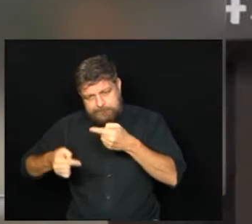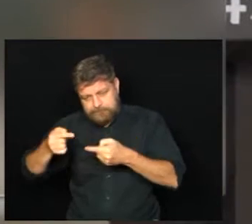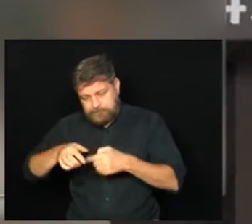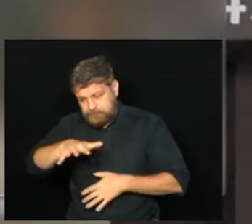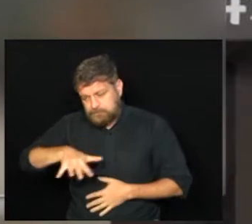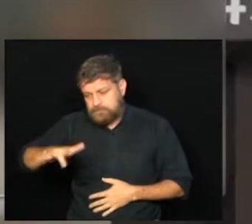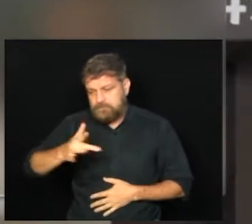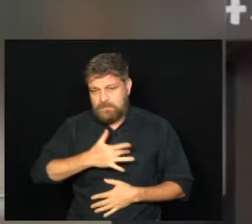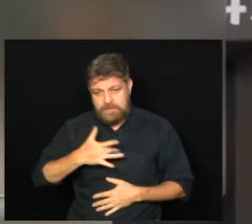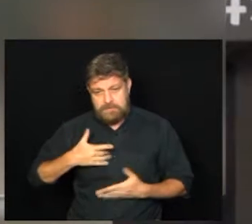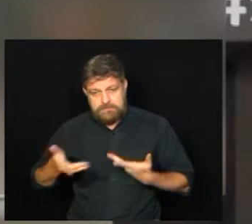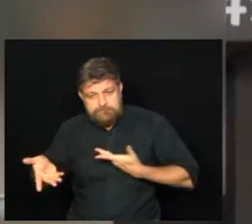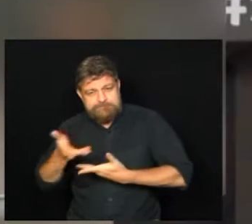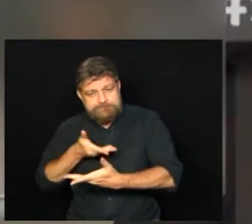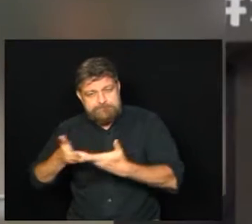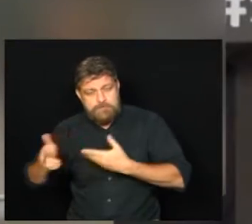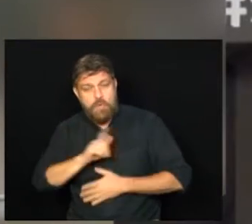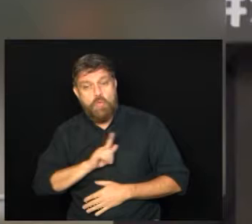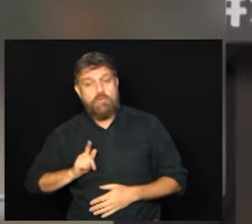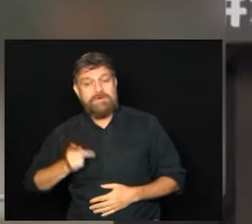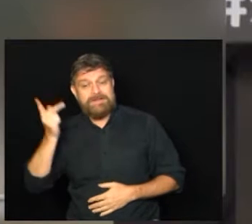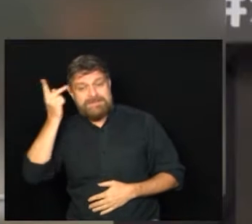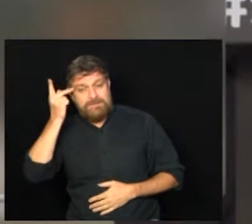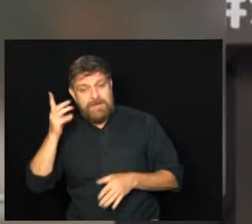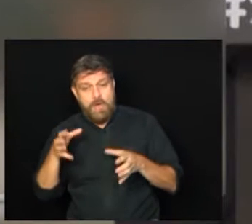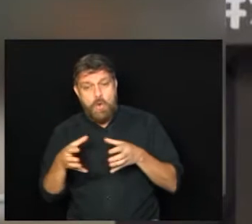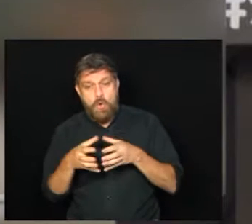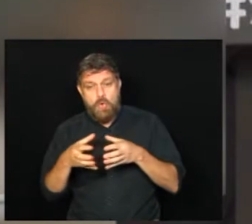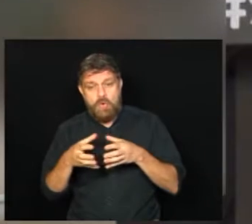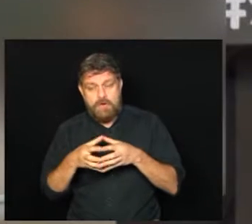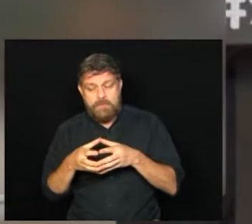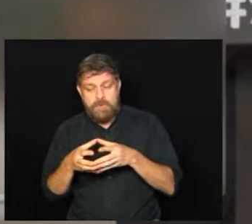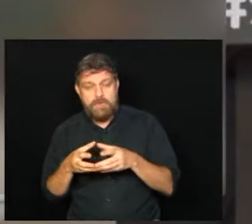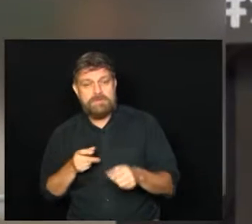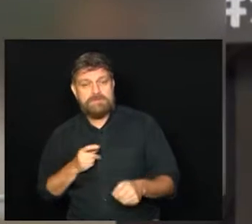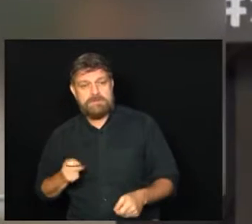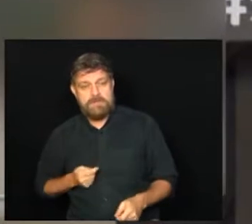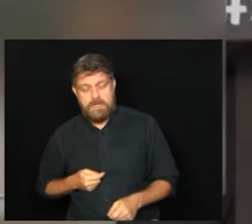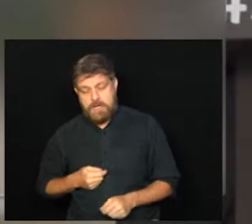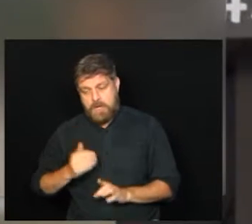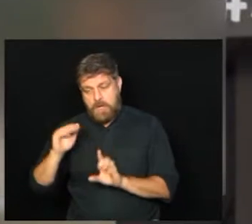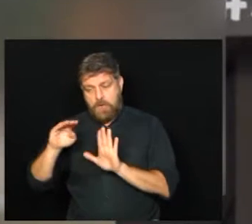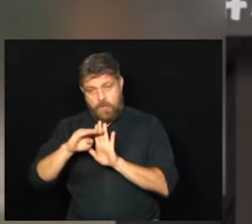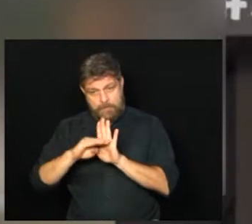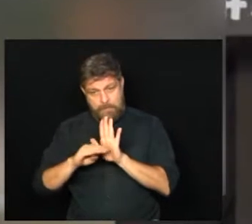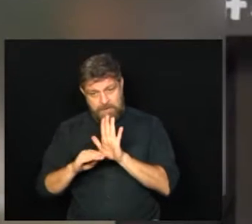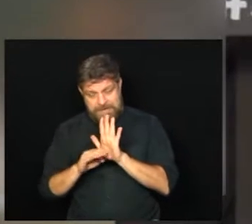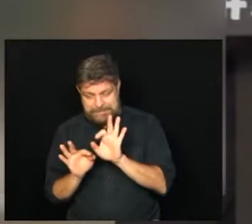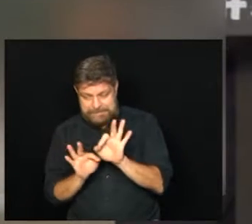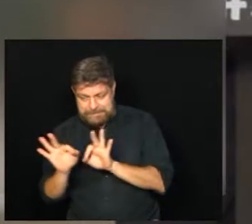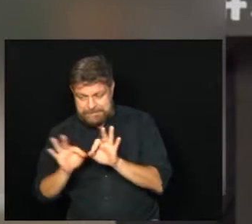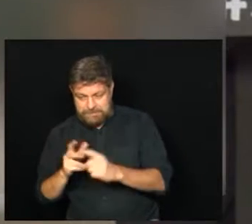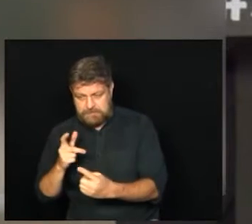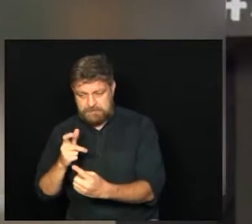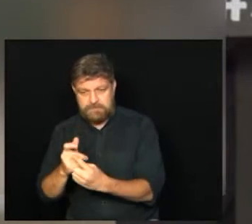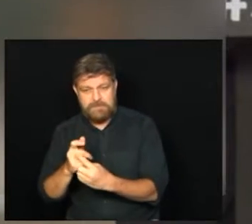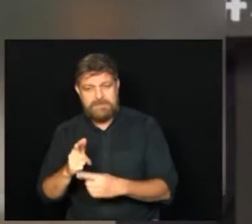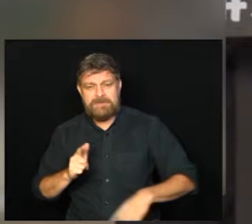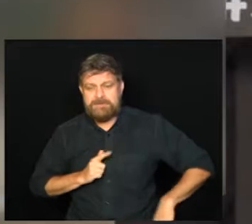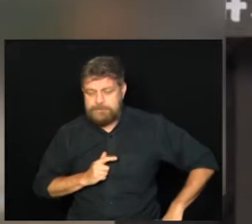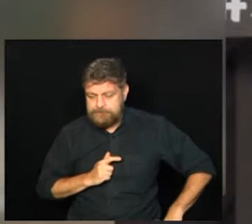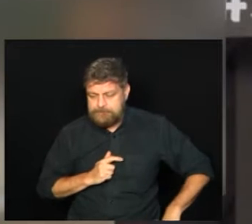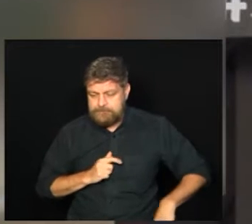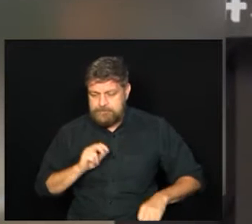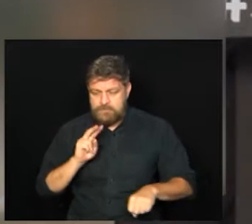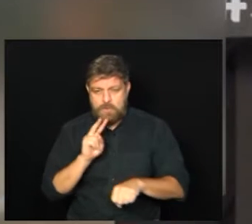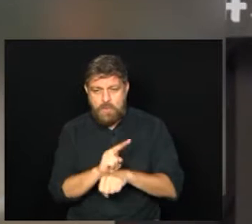da saúde do governo de São Paulo e também com o Comitê do PEI, Programa Estadual de Imunização, a proteção